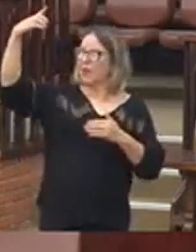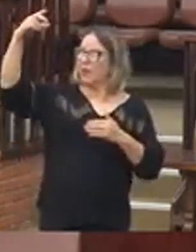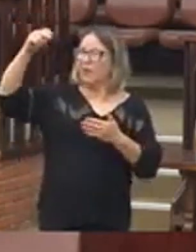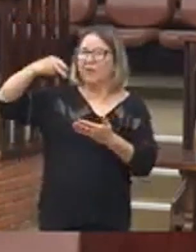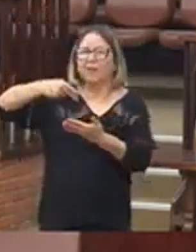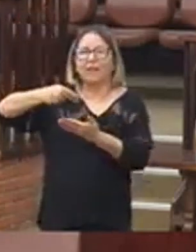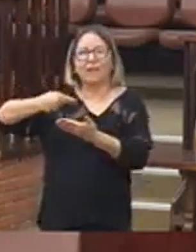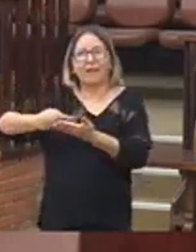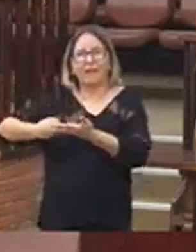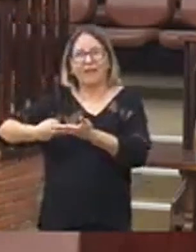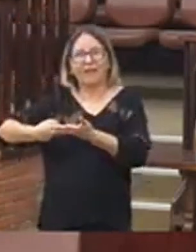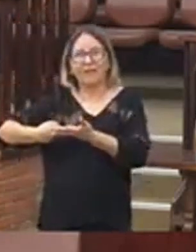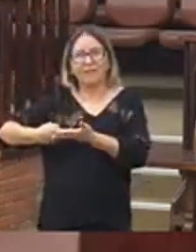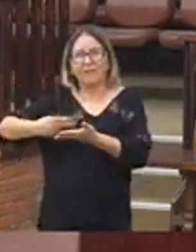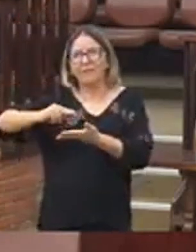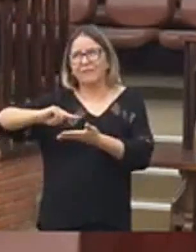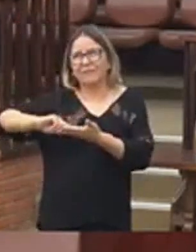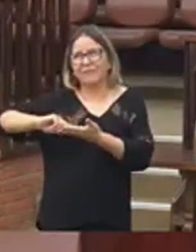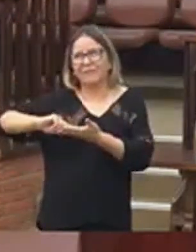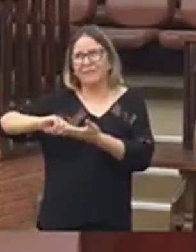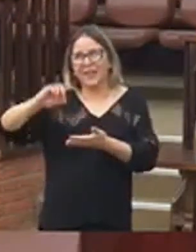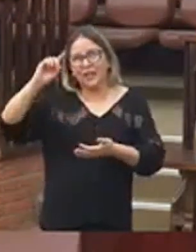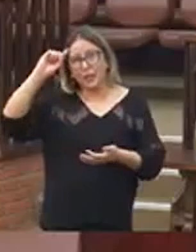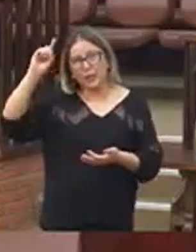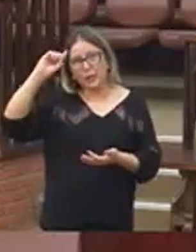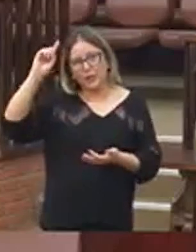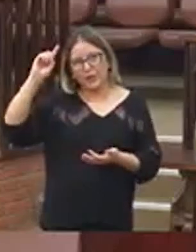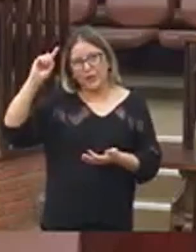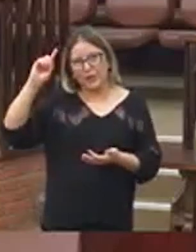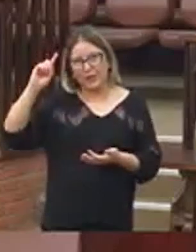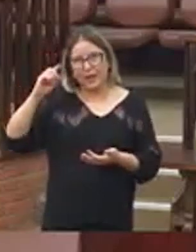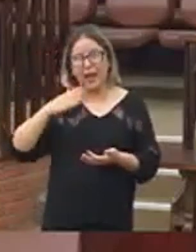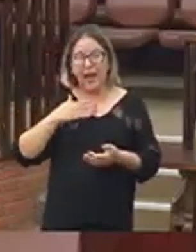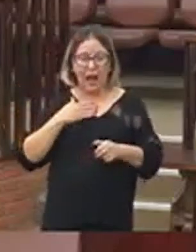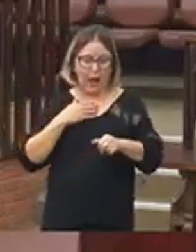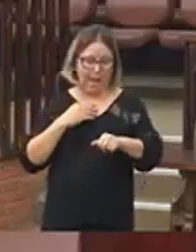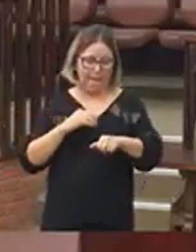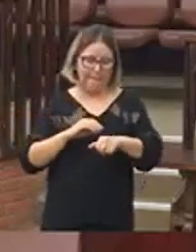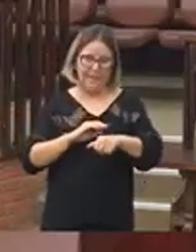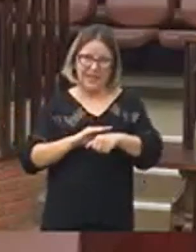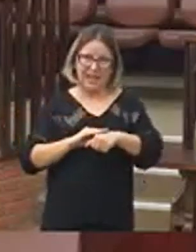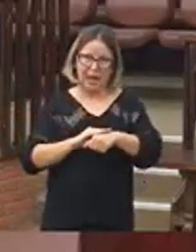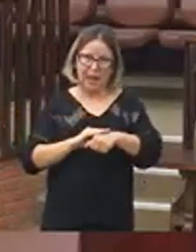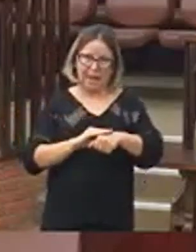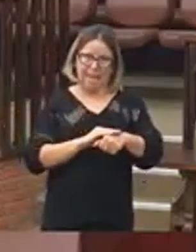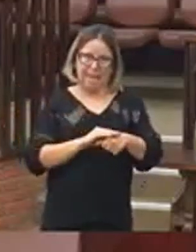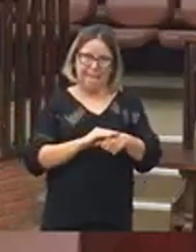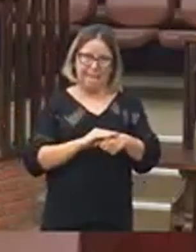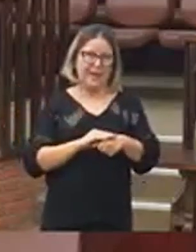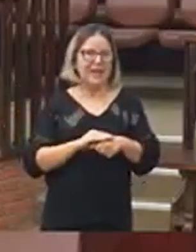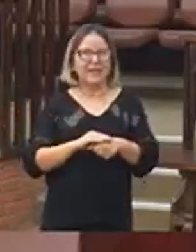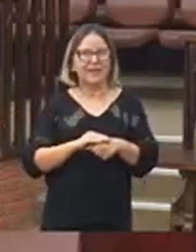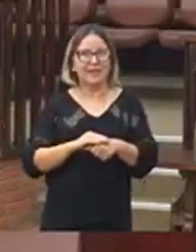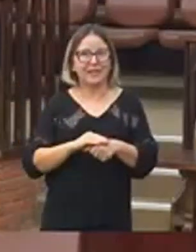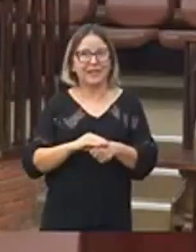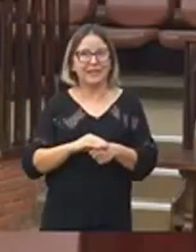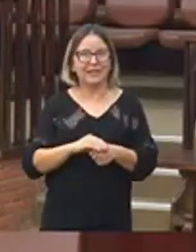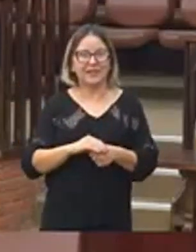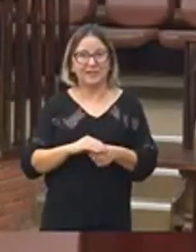Porque o bronze vem pela exposição ao sol. E a fé vem